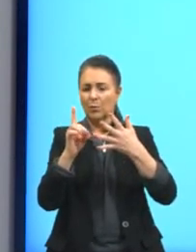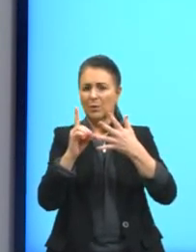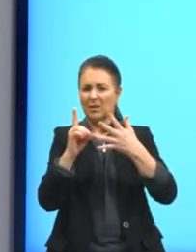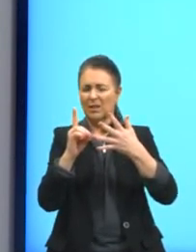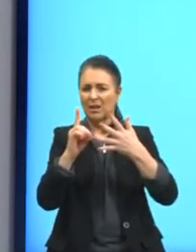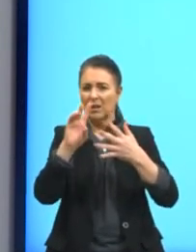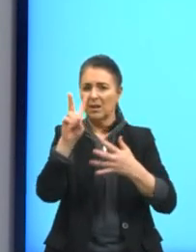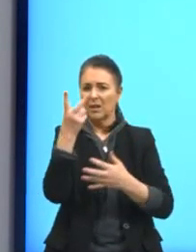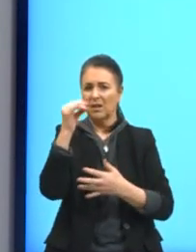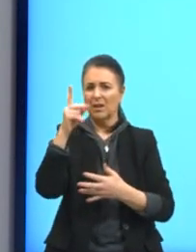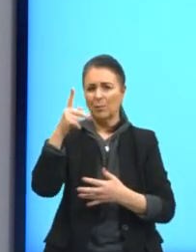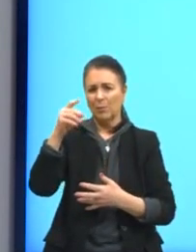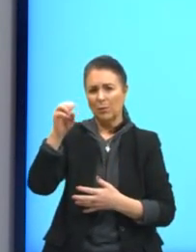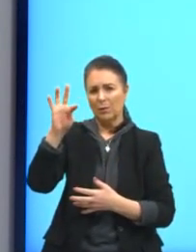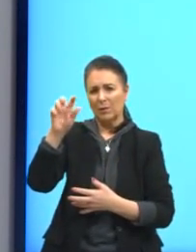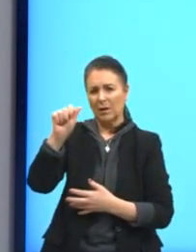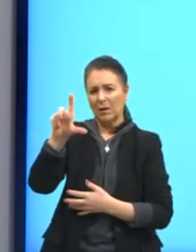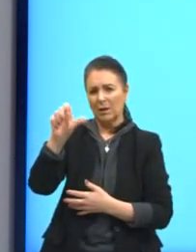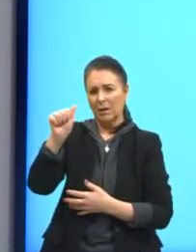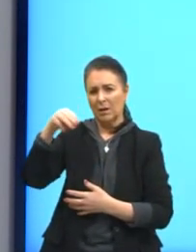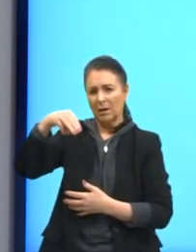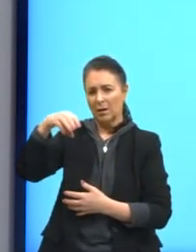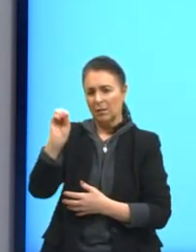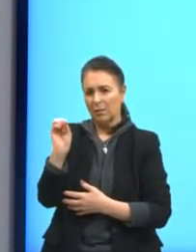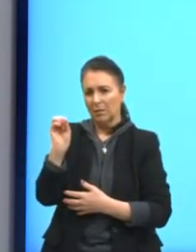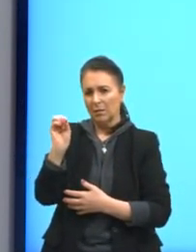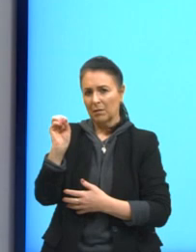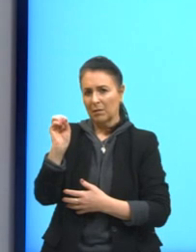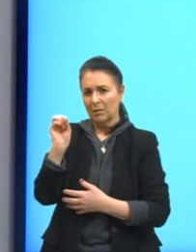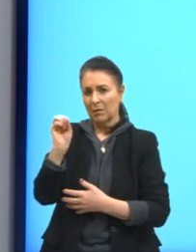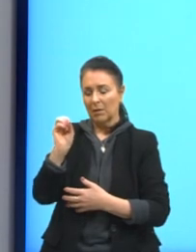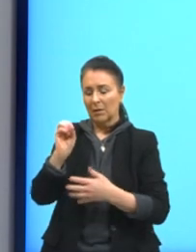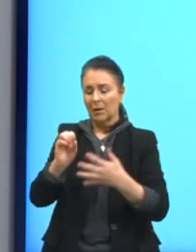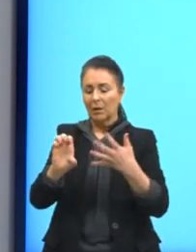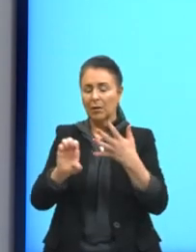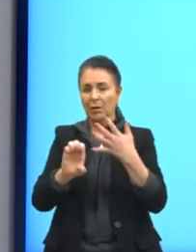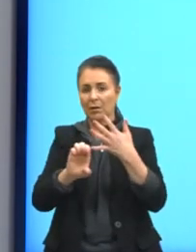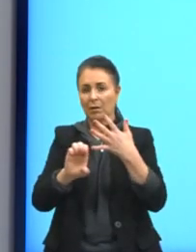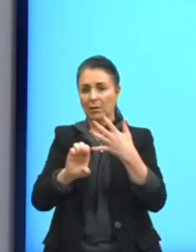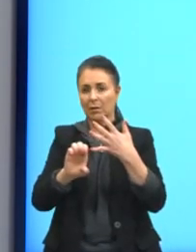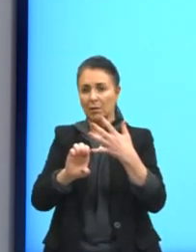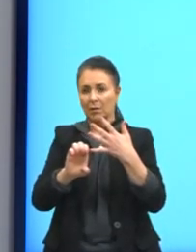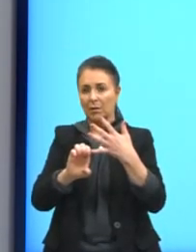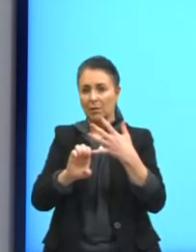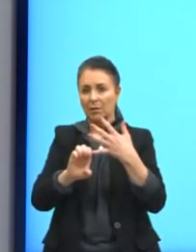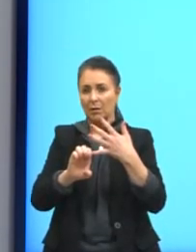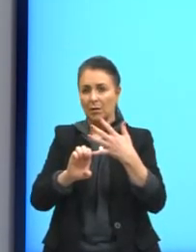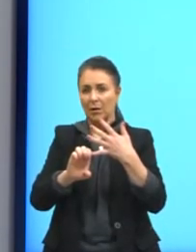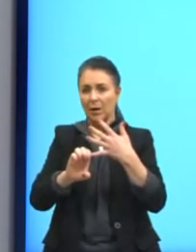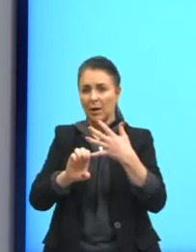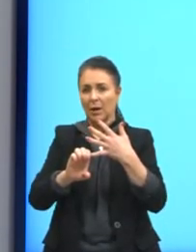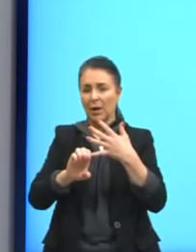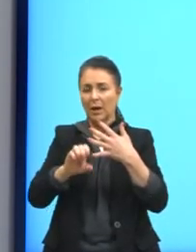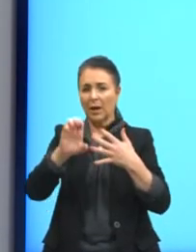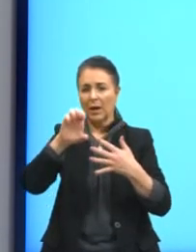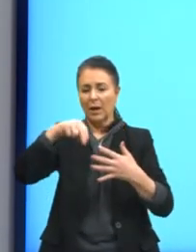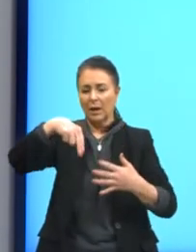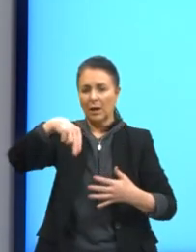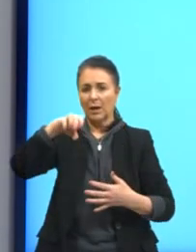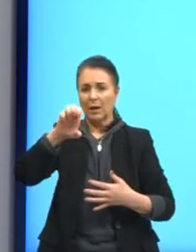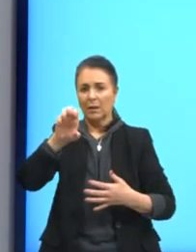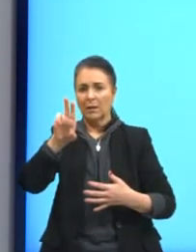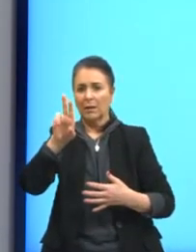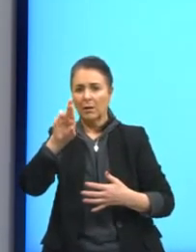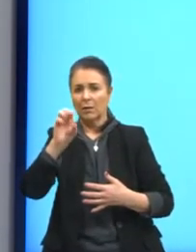lembra que eu falei lá no interior do encéfalo lá a letra e neurohipófise que fica lá embaixo